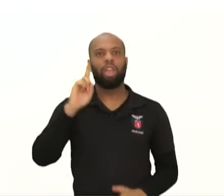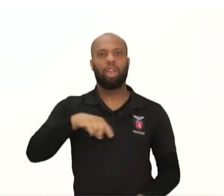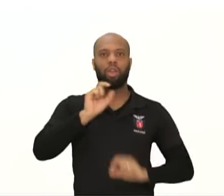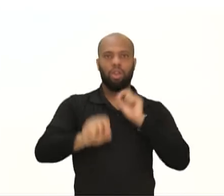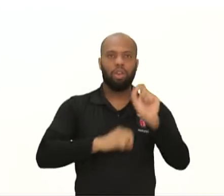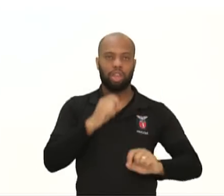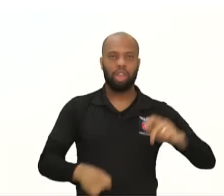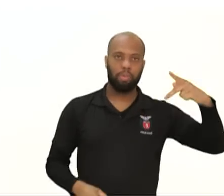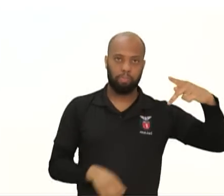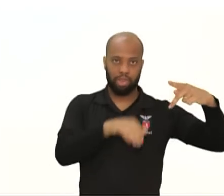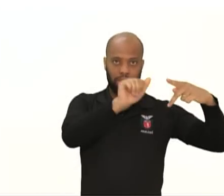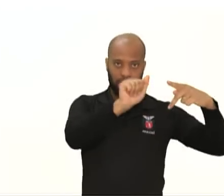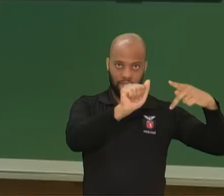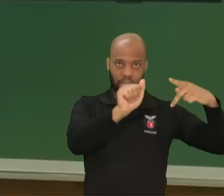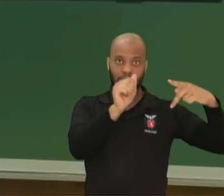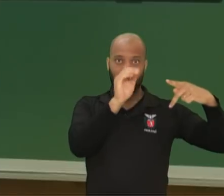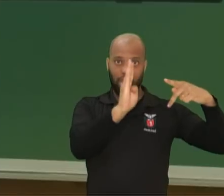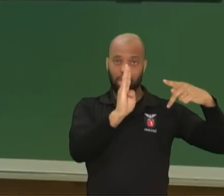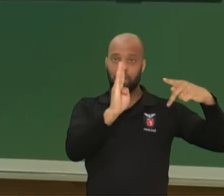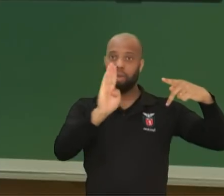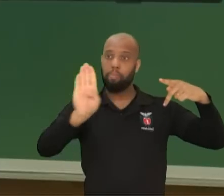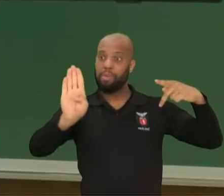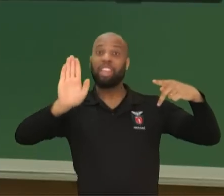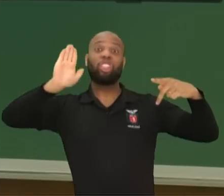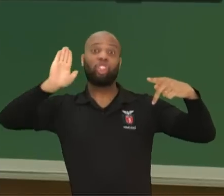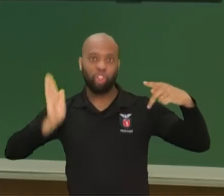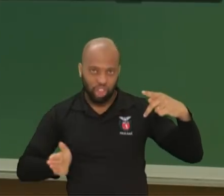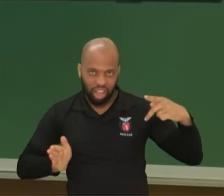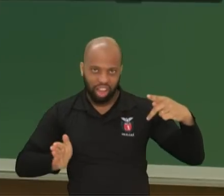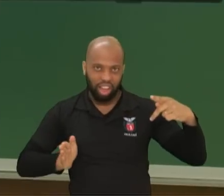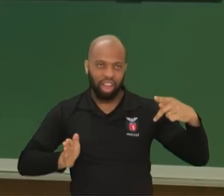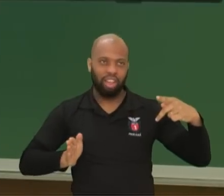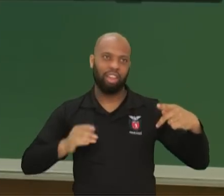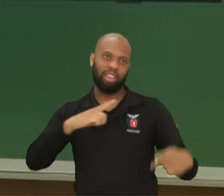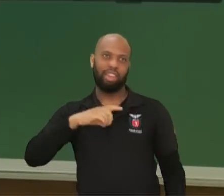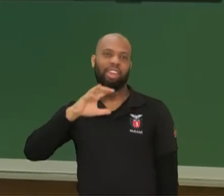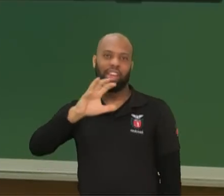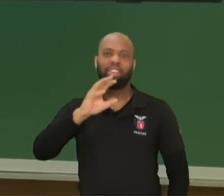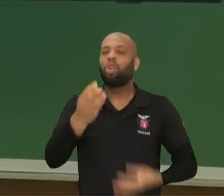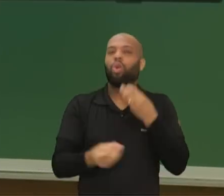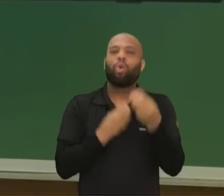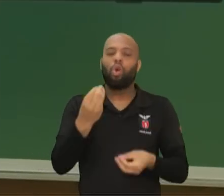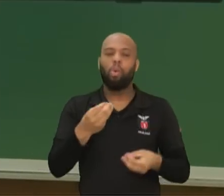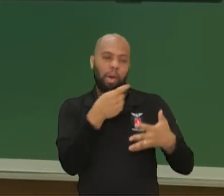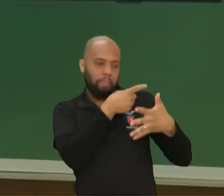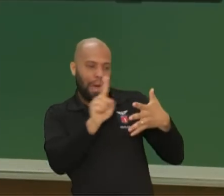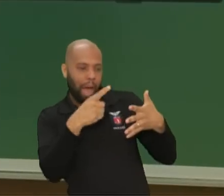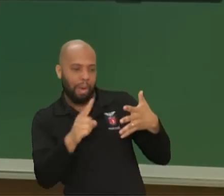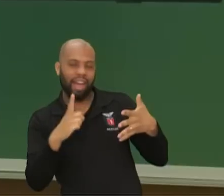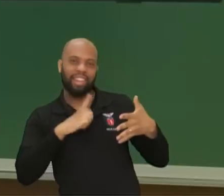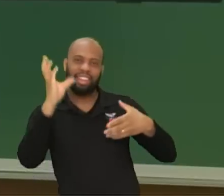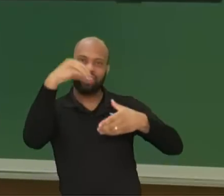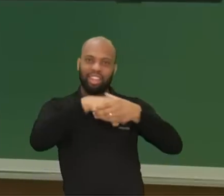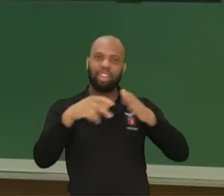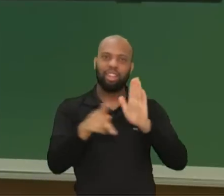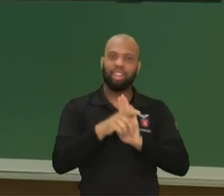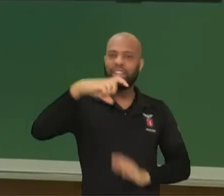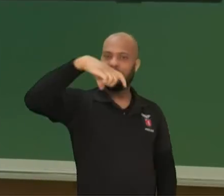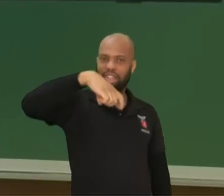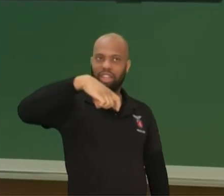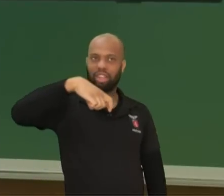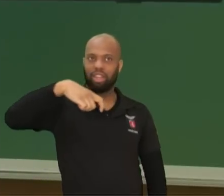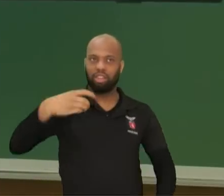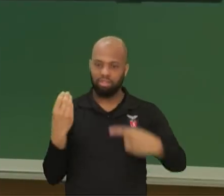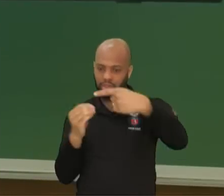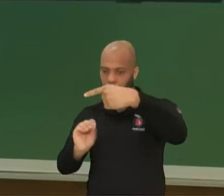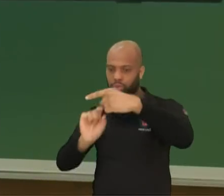probabilidade de ocorrer A, dado que ocorreu B, ela pode ser dada ali pelo número de elementos da interseção divididos pelo